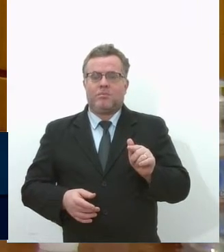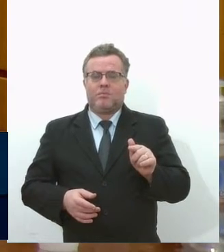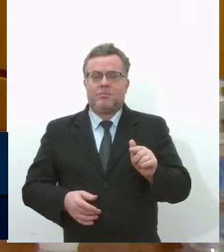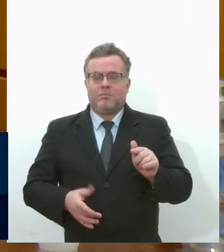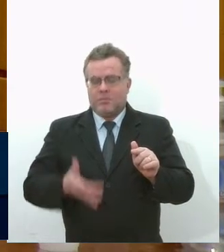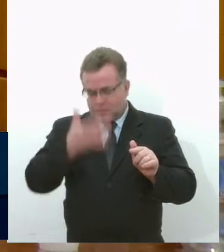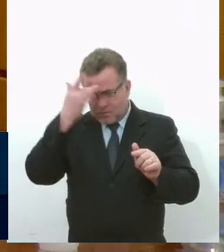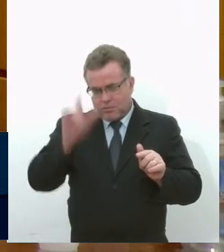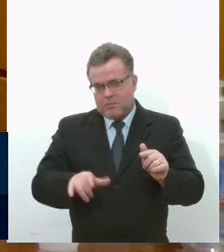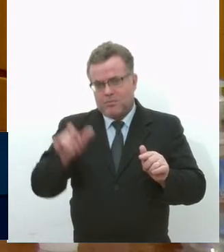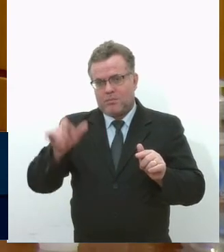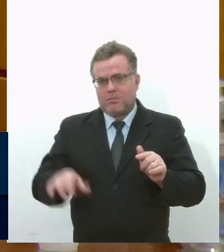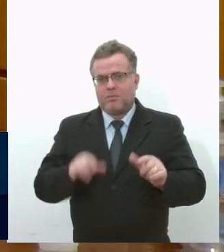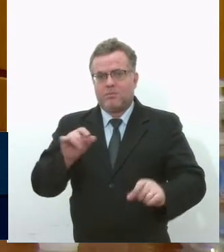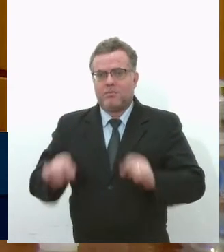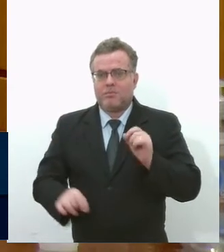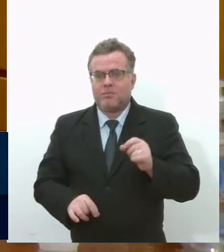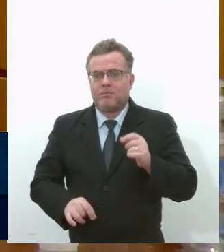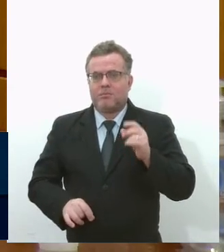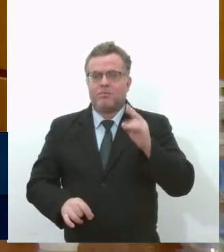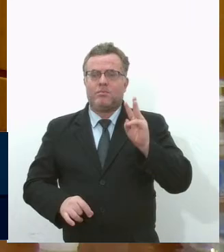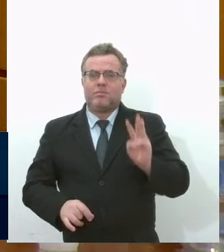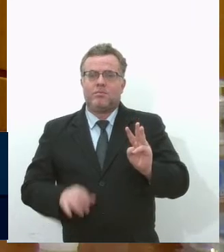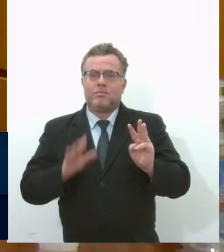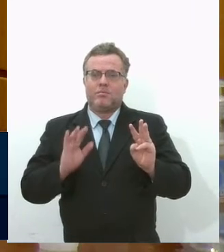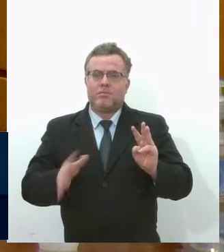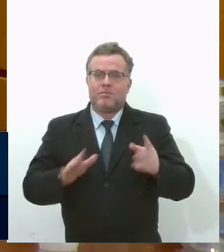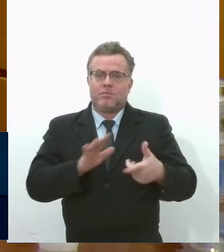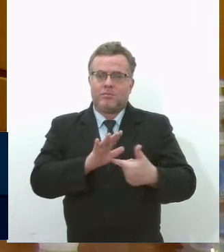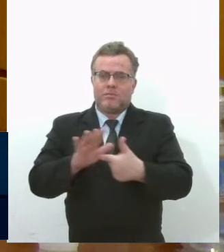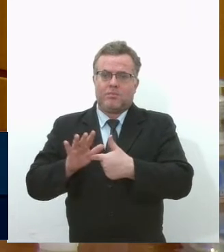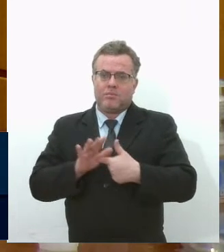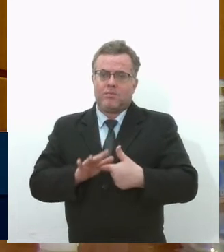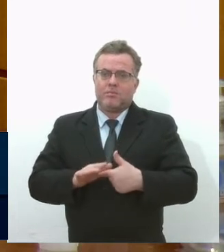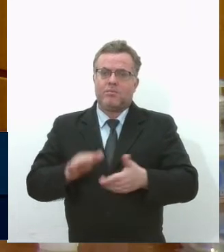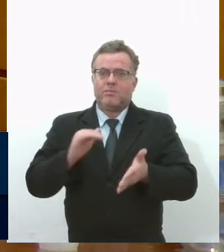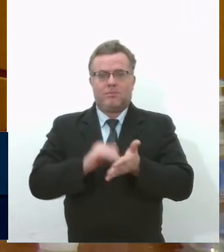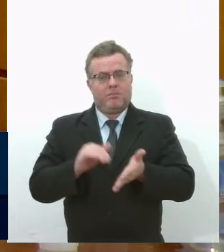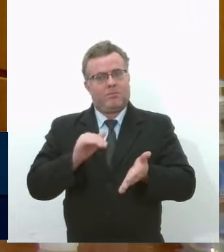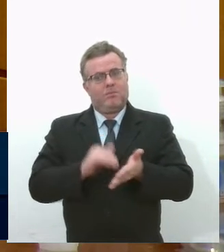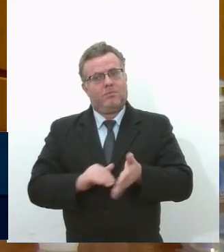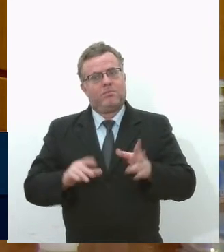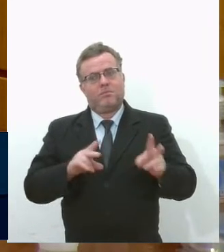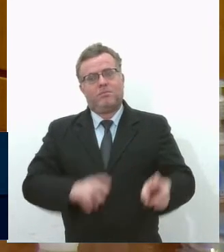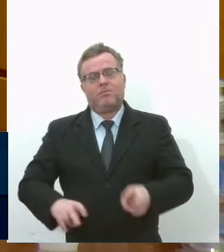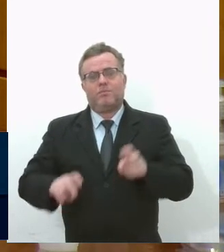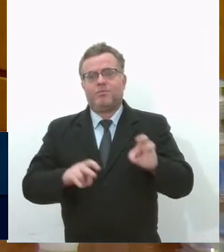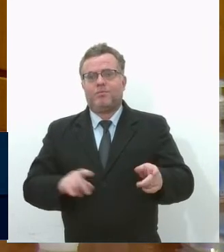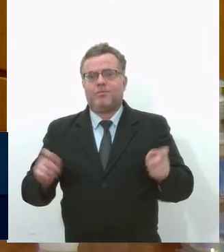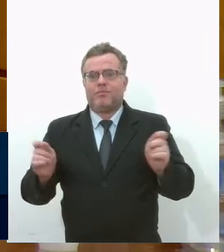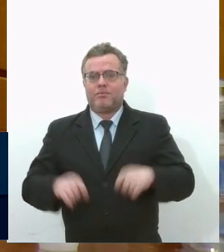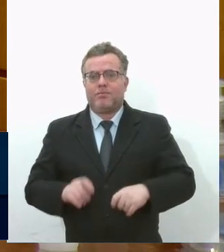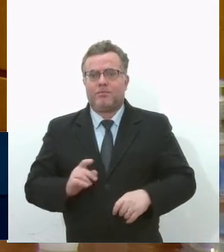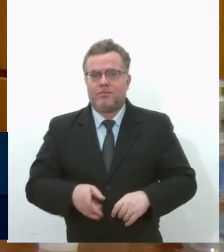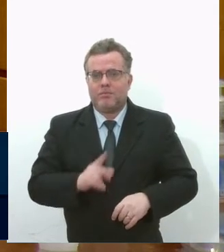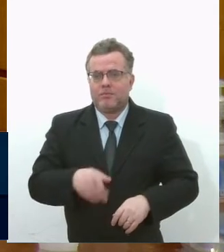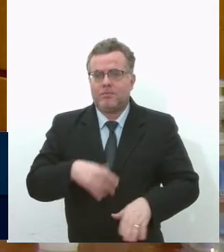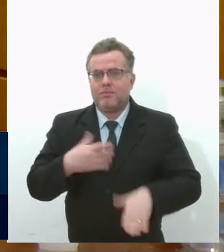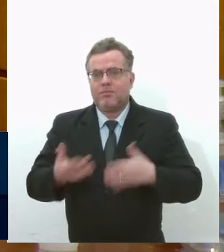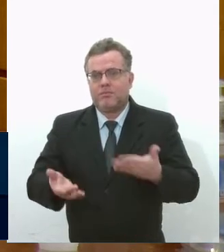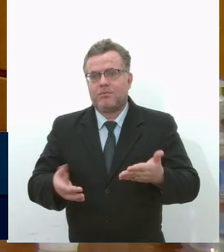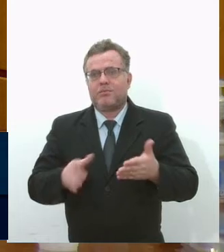São sete membros. São indicados pela Secretaria da Fazenda, com auditor fiscal e etc. E